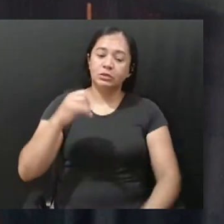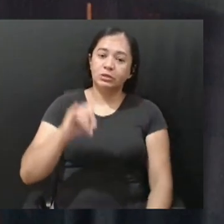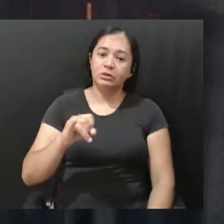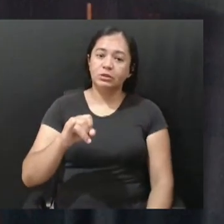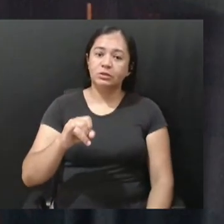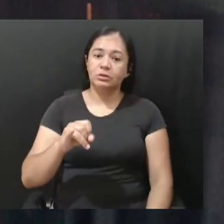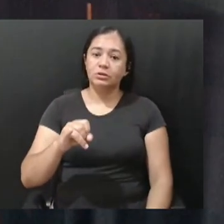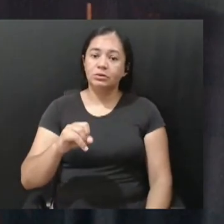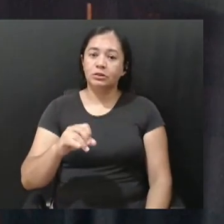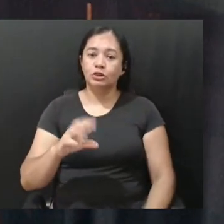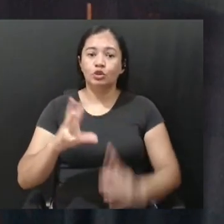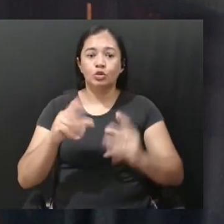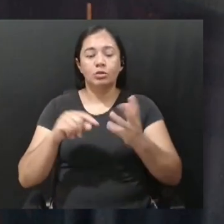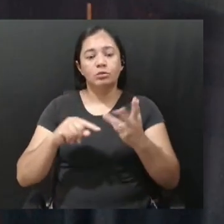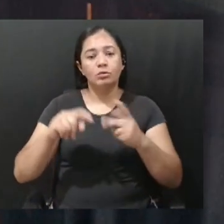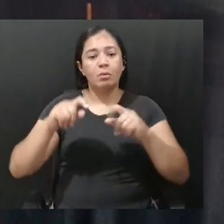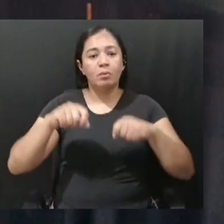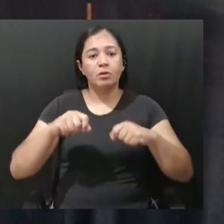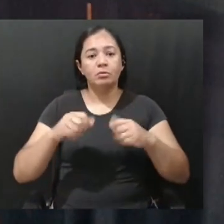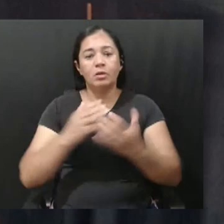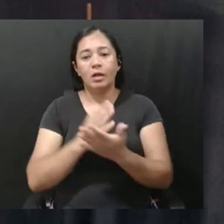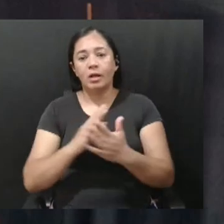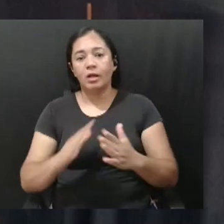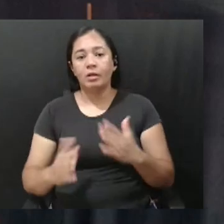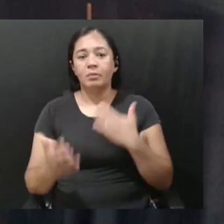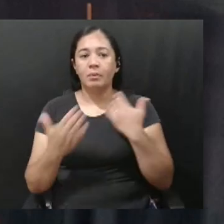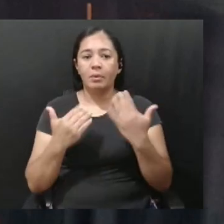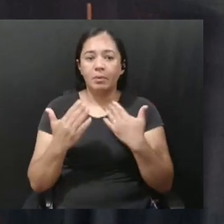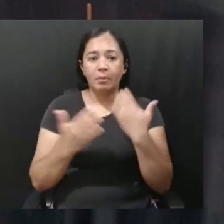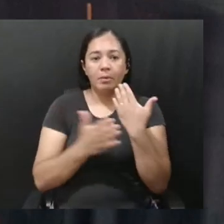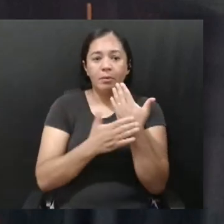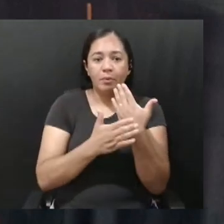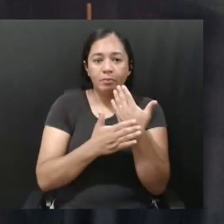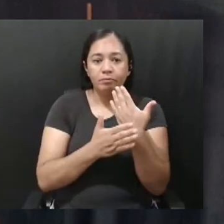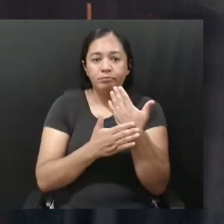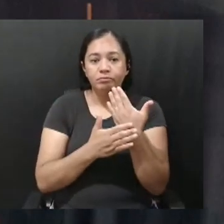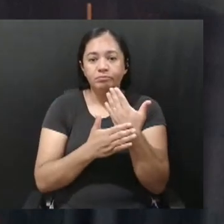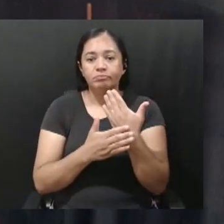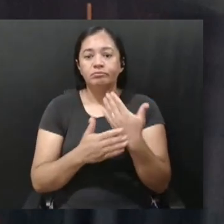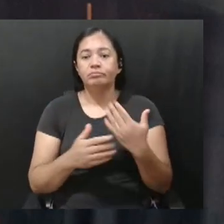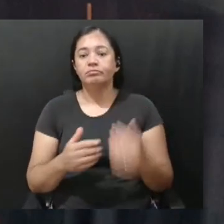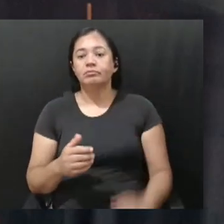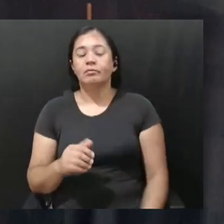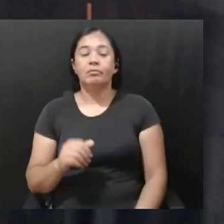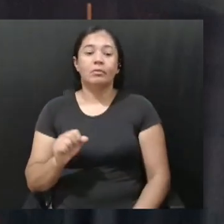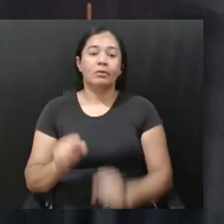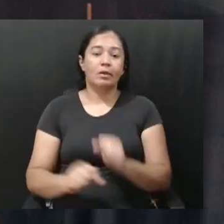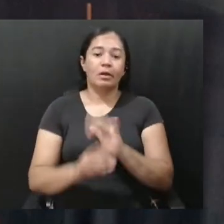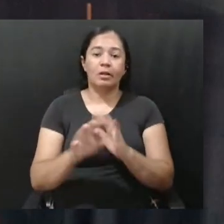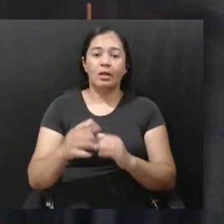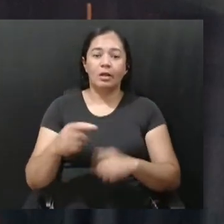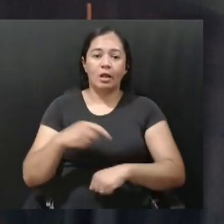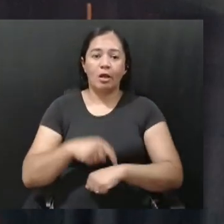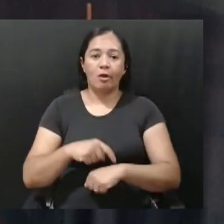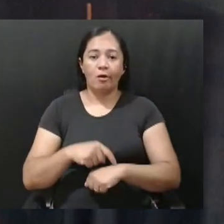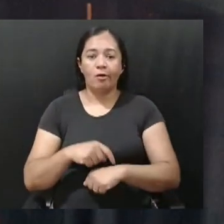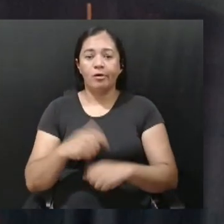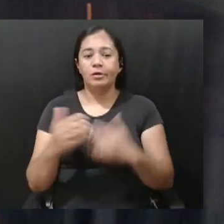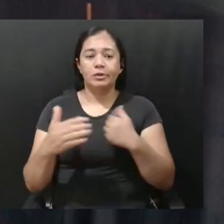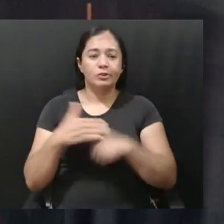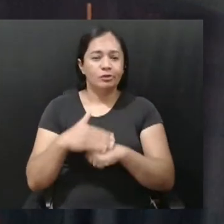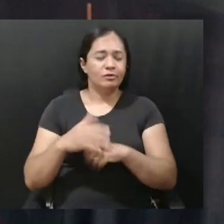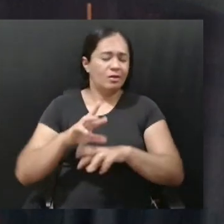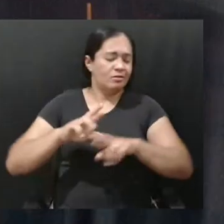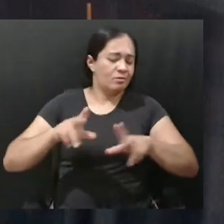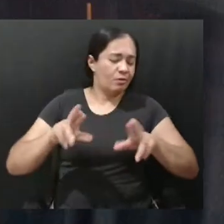de um diálogo, por Uhum. exemplo, né, e que claro, né, às vezes aquele não vai ser o momento de ter esse diálogo, um momento de Uhum. festa, de confraternização,